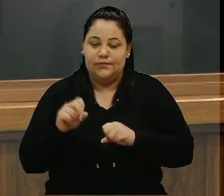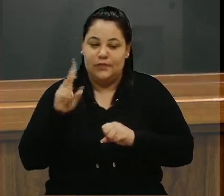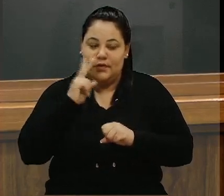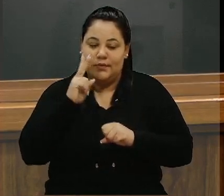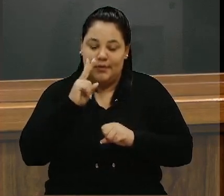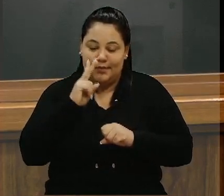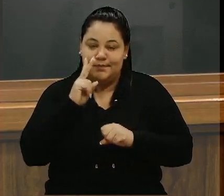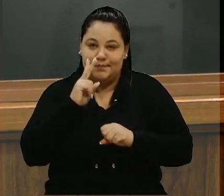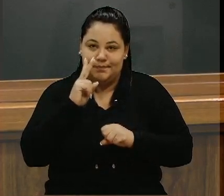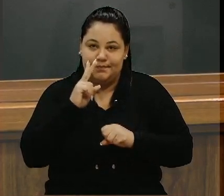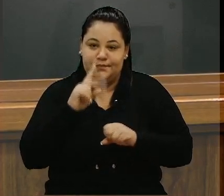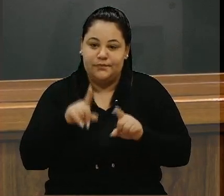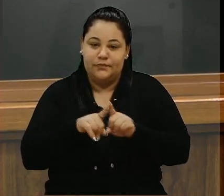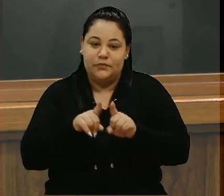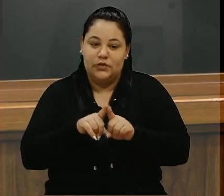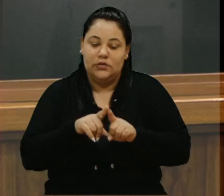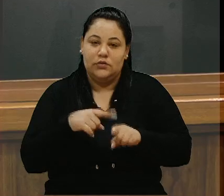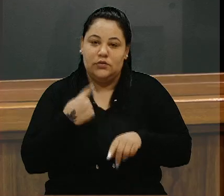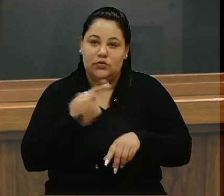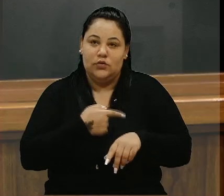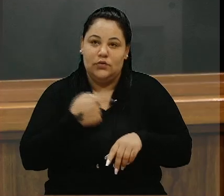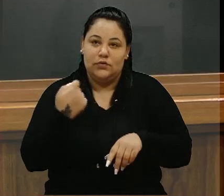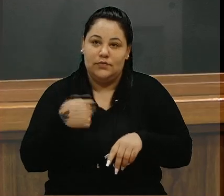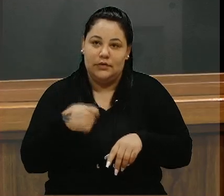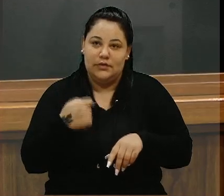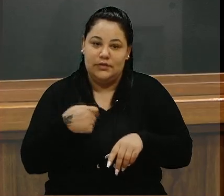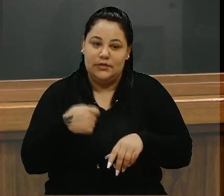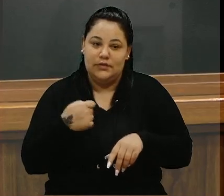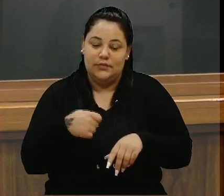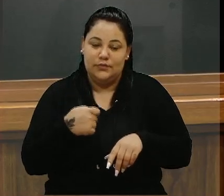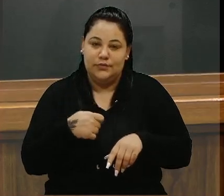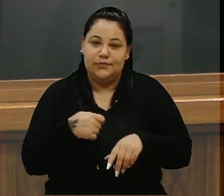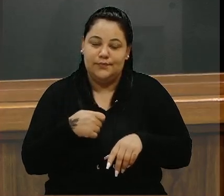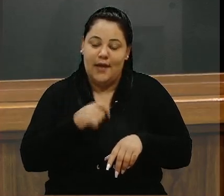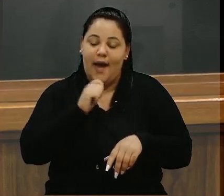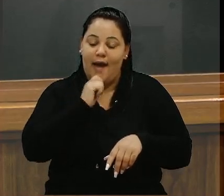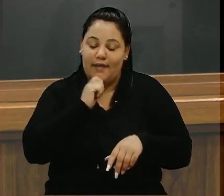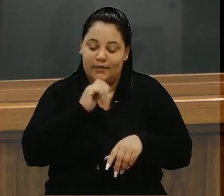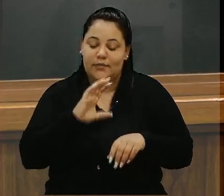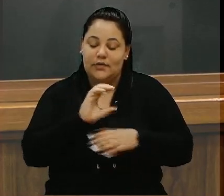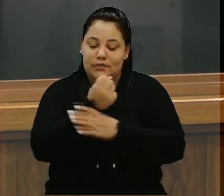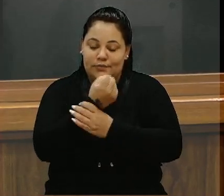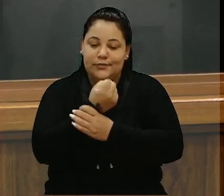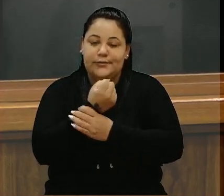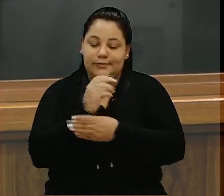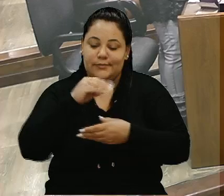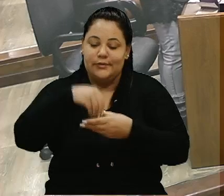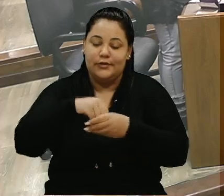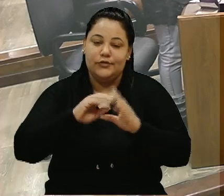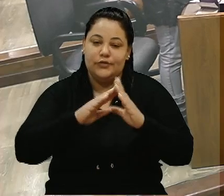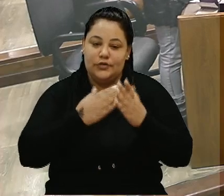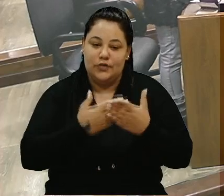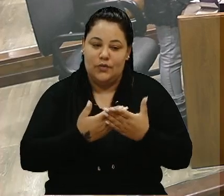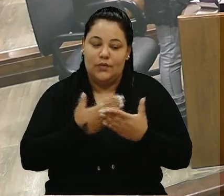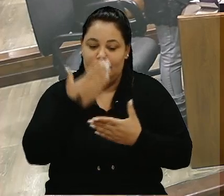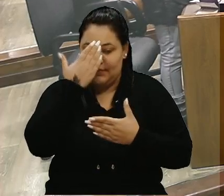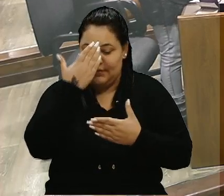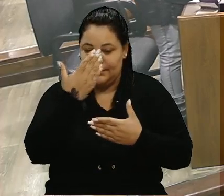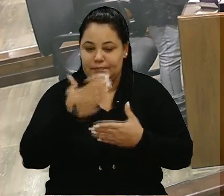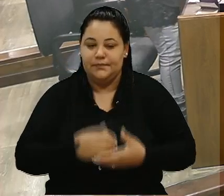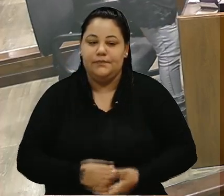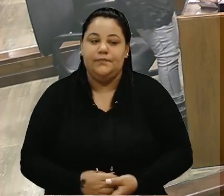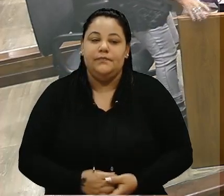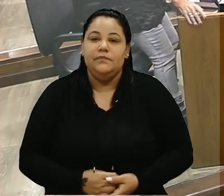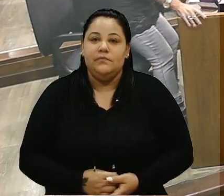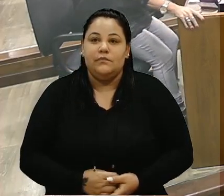disso, o quanto nós precisamos ainda pela segurança das nossas escolas. Obrigada. Muito obrigado. Com a palavra, a vereadora